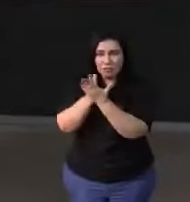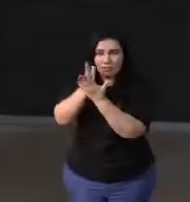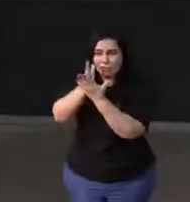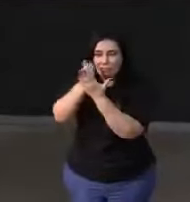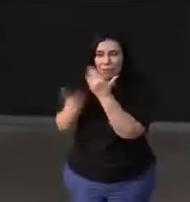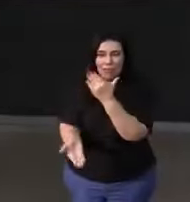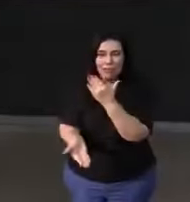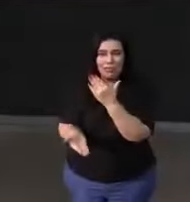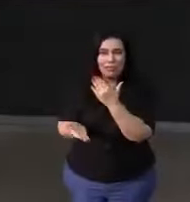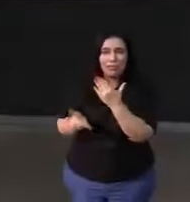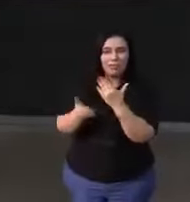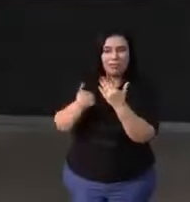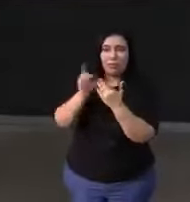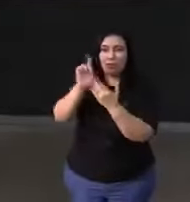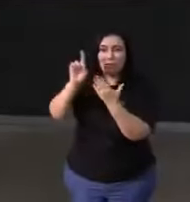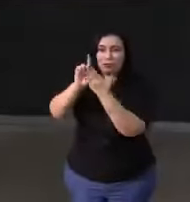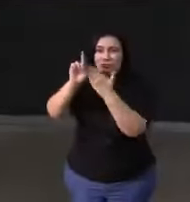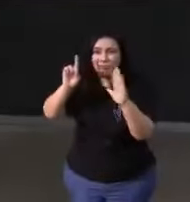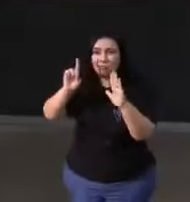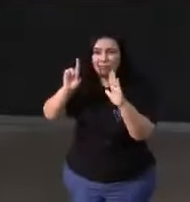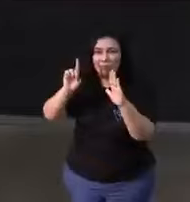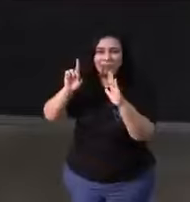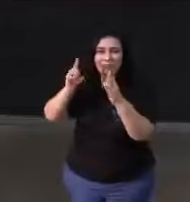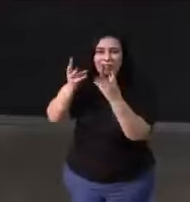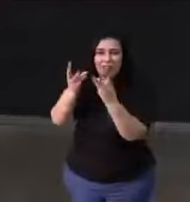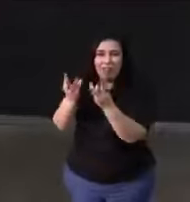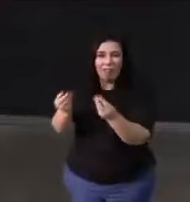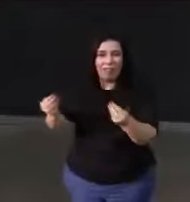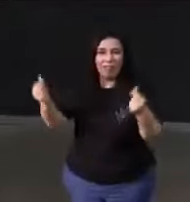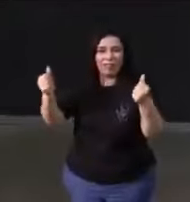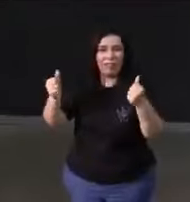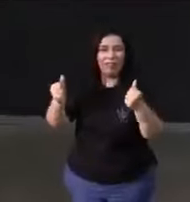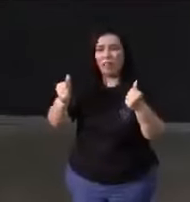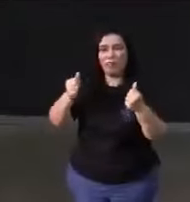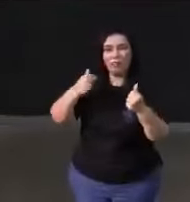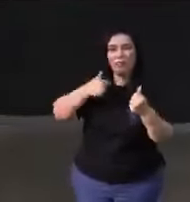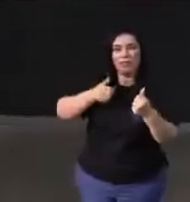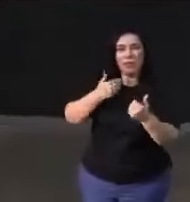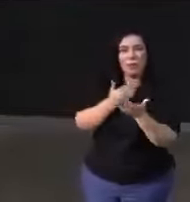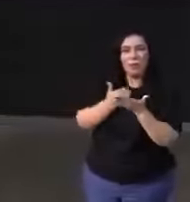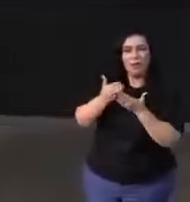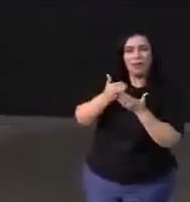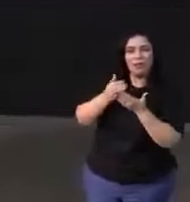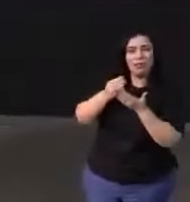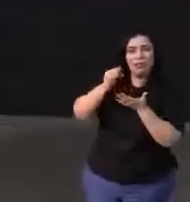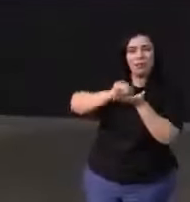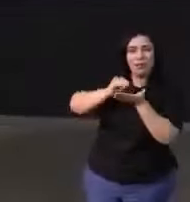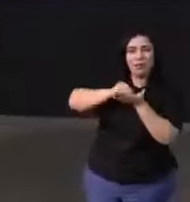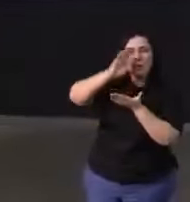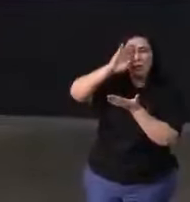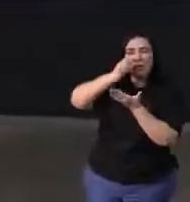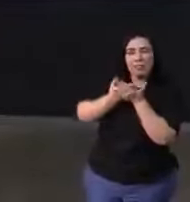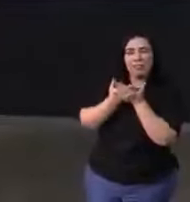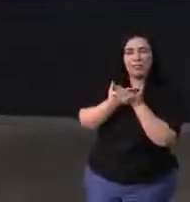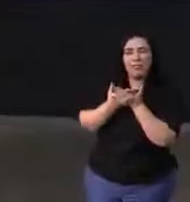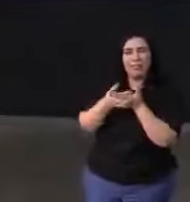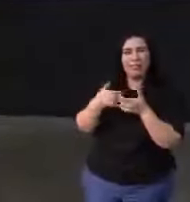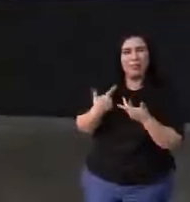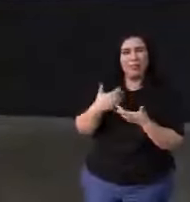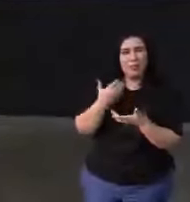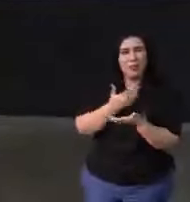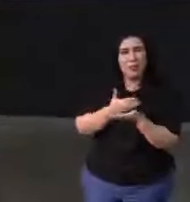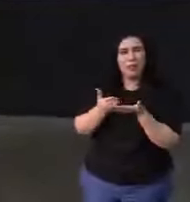vista a promessa de Deus, a incredulidade cresce dentro de você. E o seu senso crítico